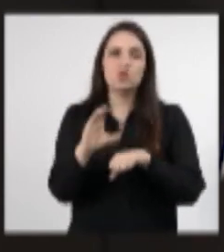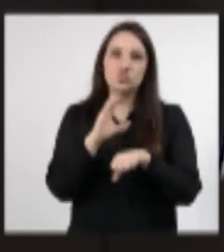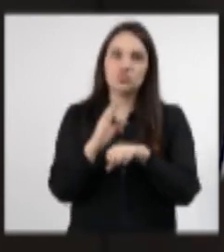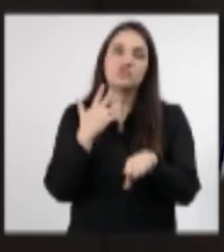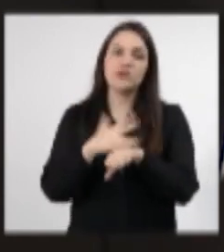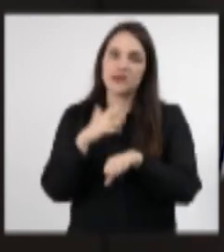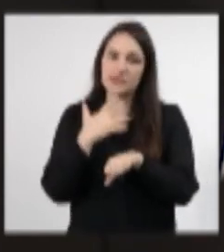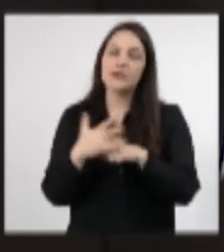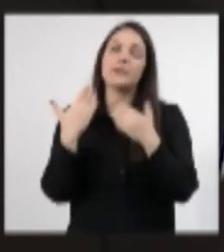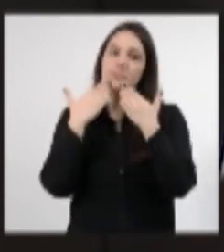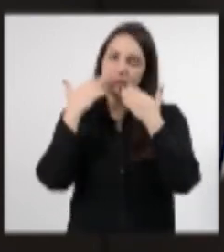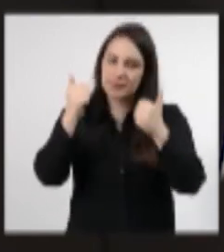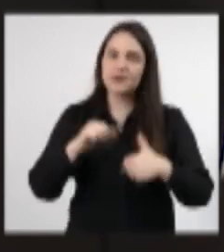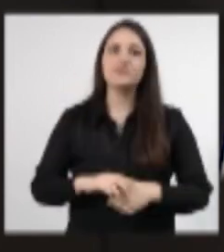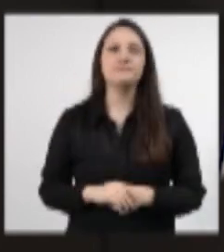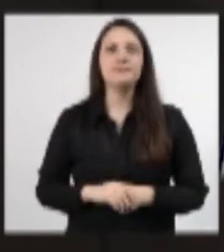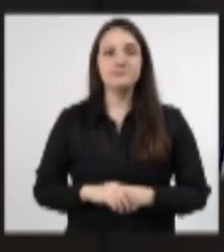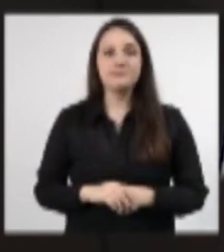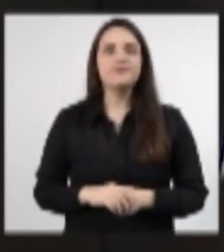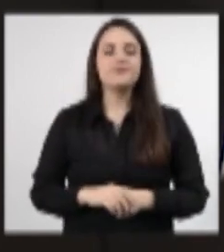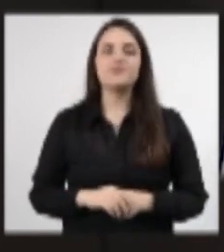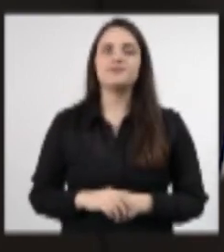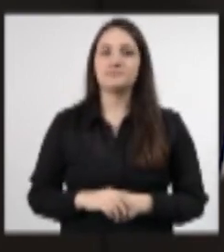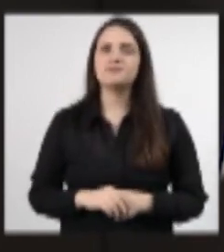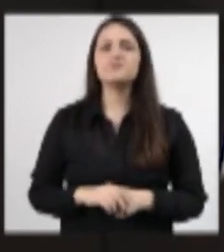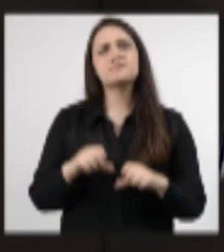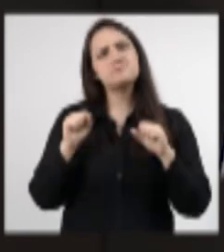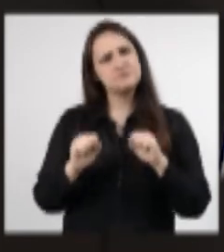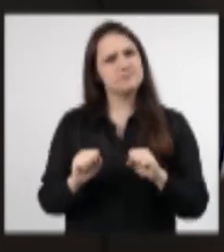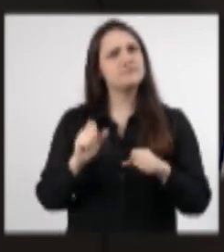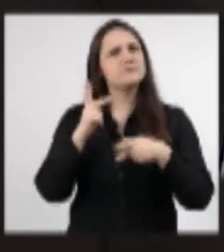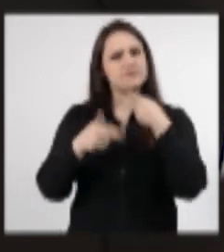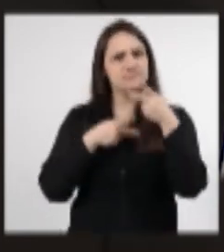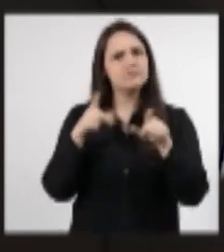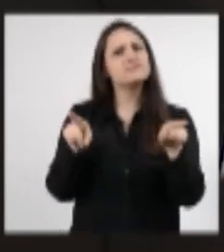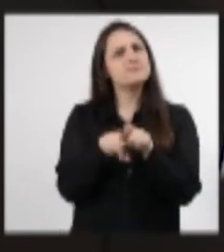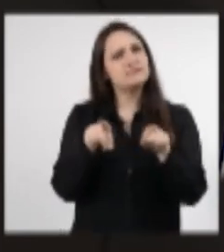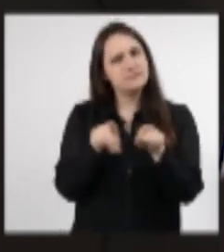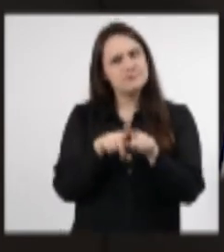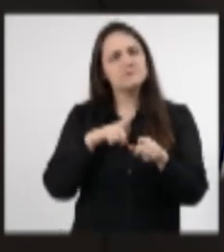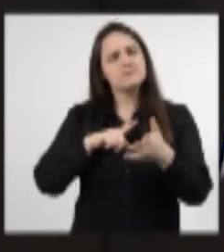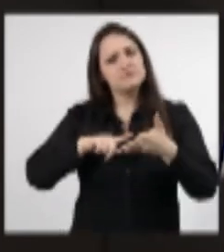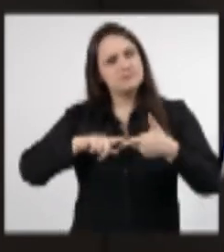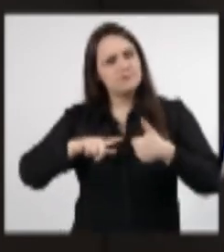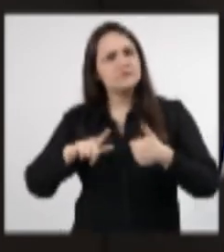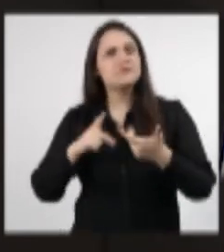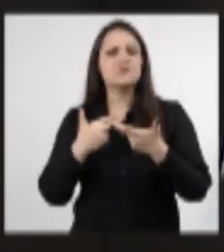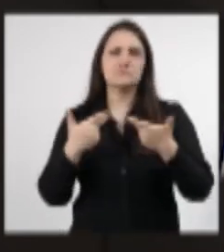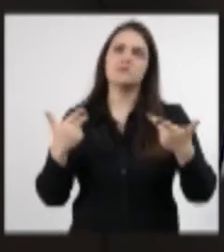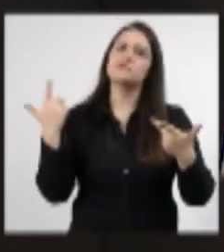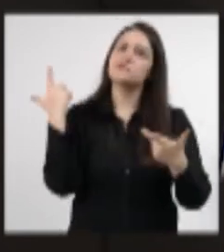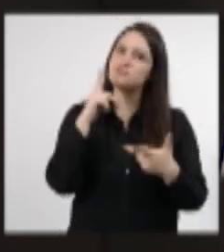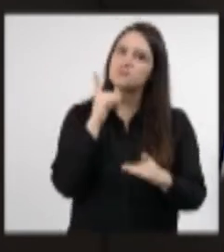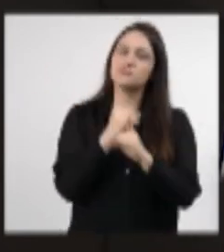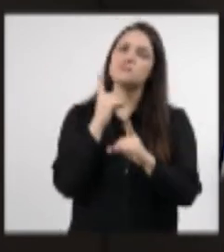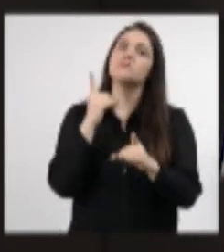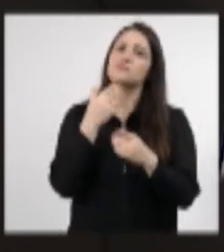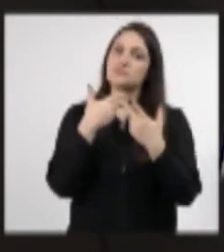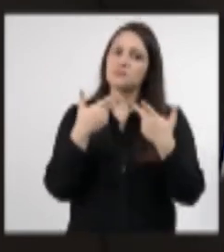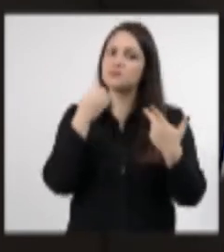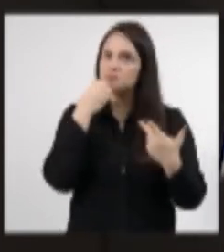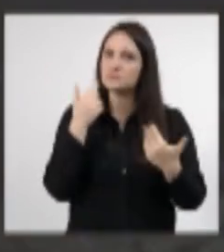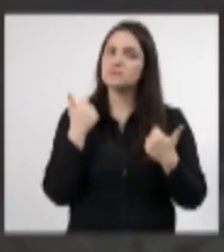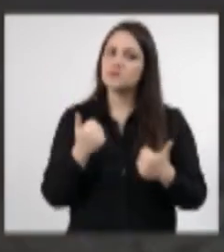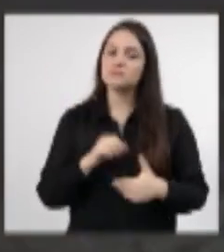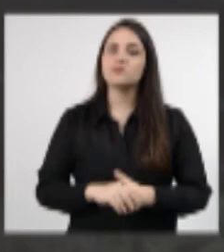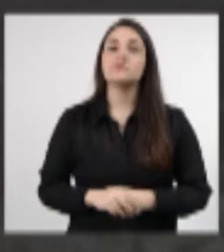e auxiliarem em razão dessa sua expertise, e poderíamos aqui falar por muitas horas a respeito disso, e são só coisas boas,